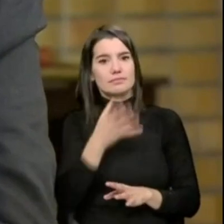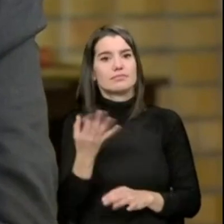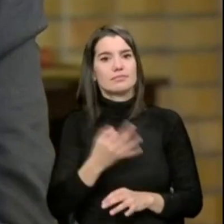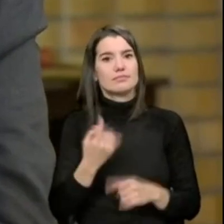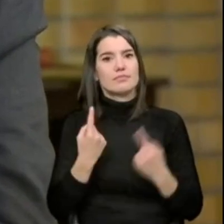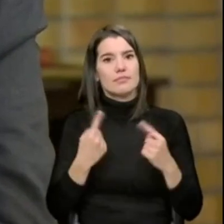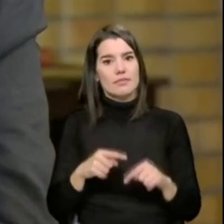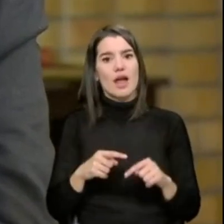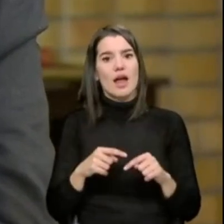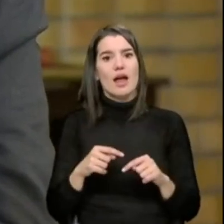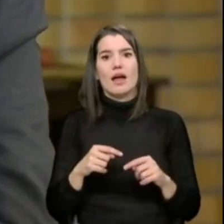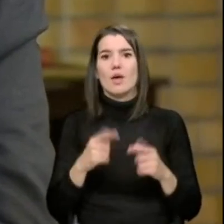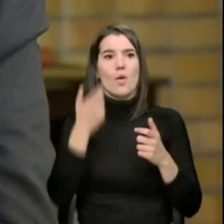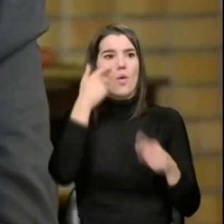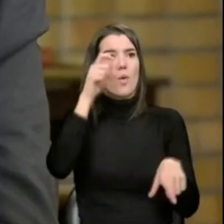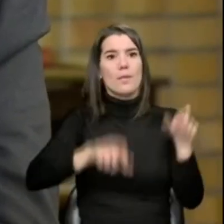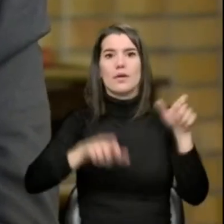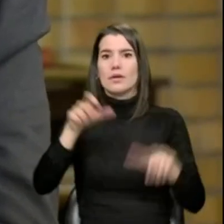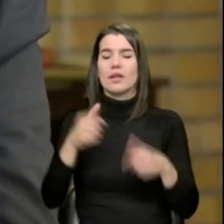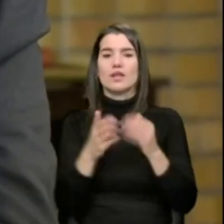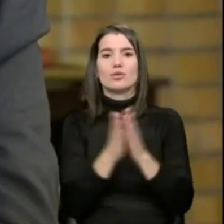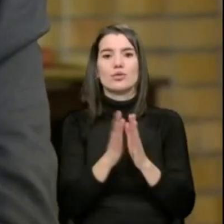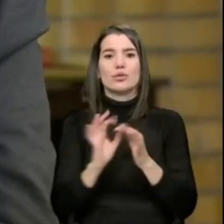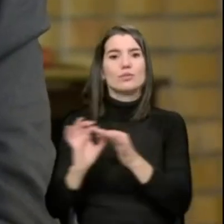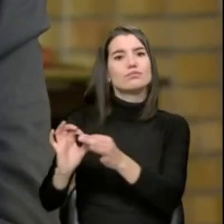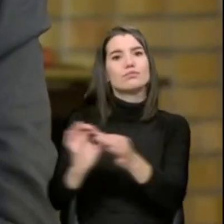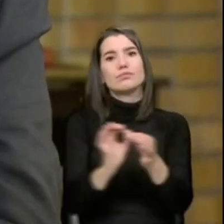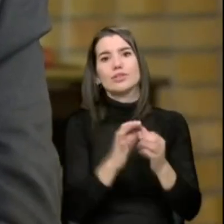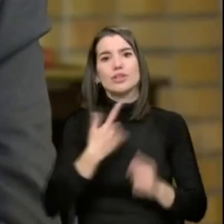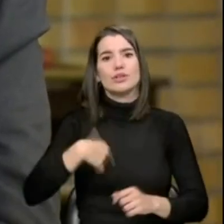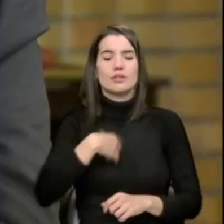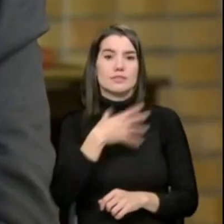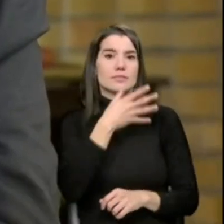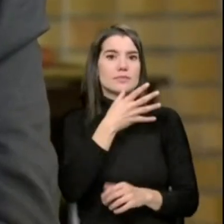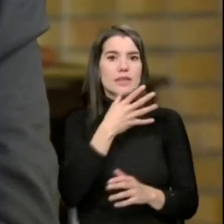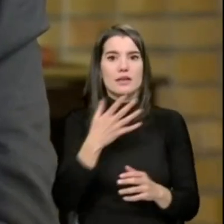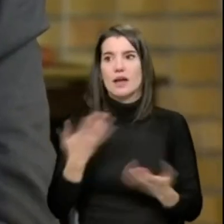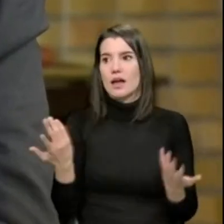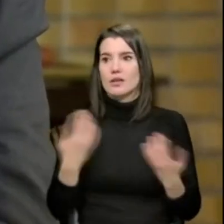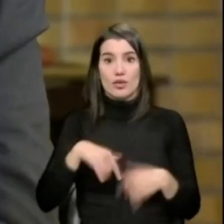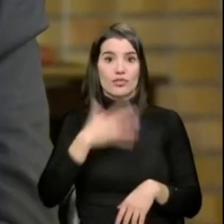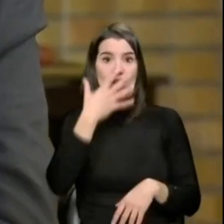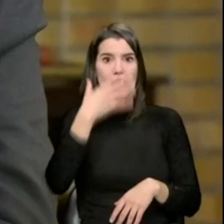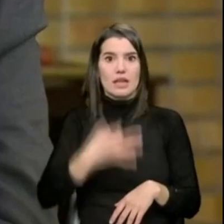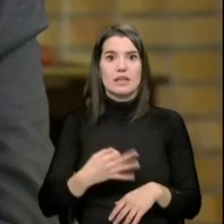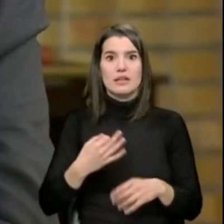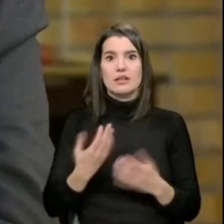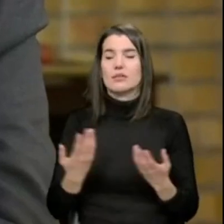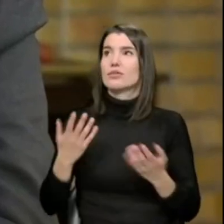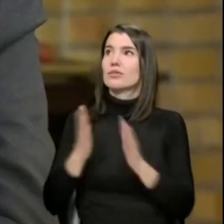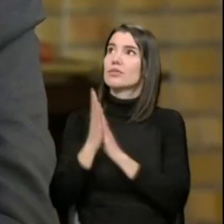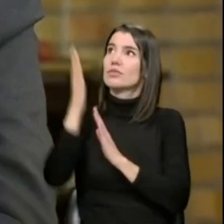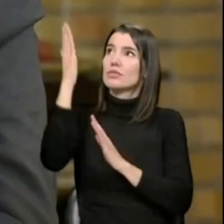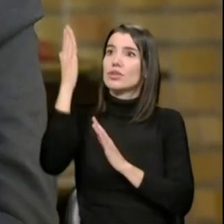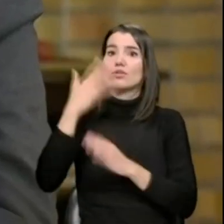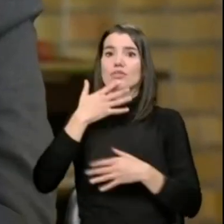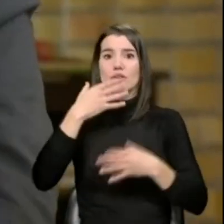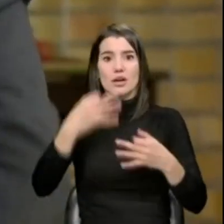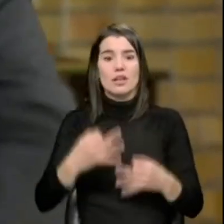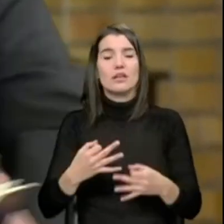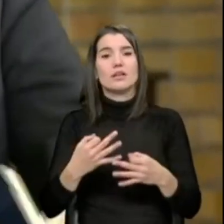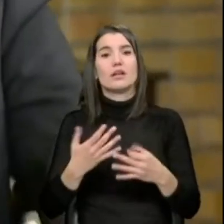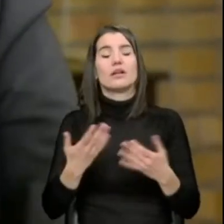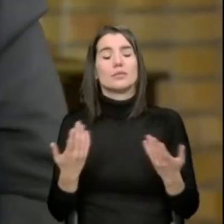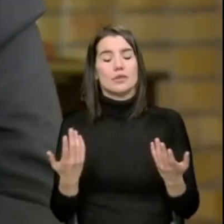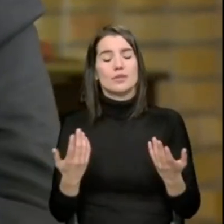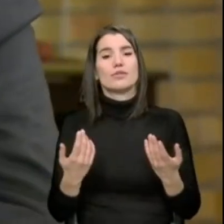de leitura de tudo o que é a humanidade, da comunhão que nós desejamos, se acreditamos que fomos criados à imagem e semelhança de Deus, que é Trindade, que é comunhão,